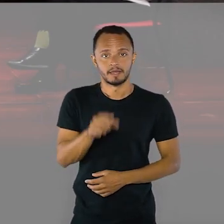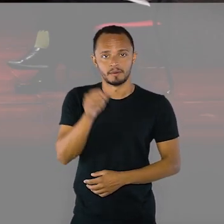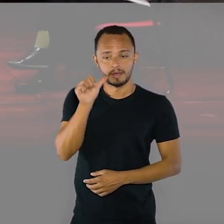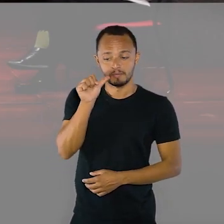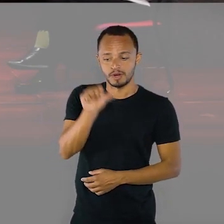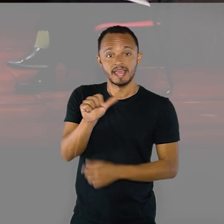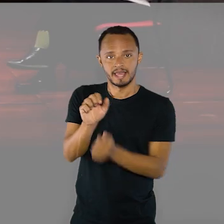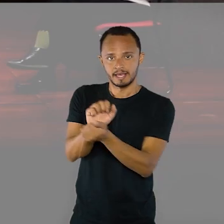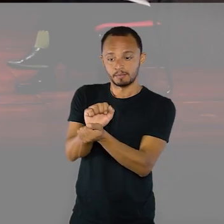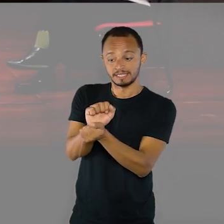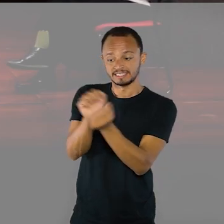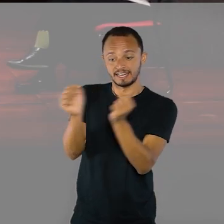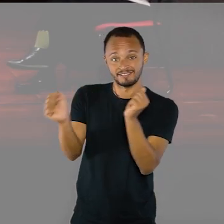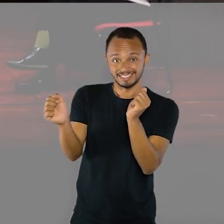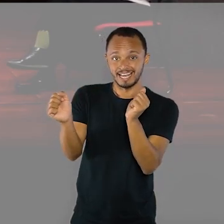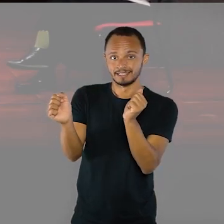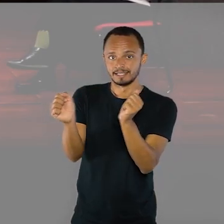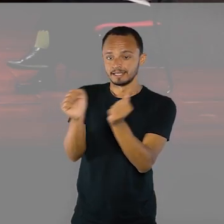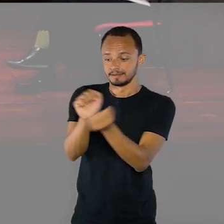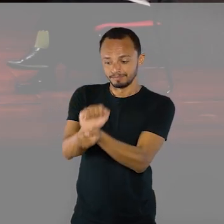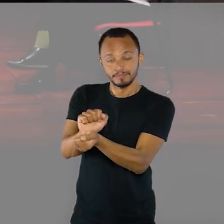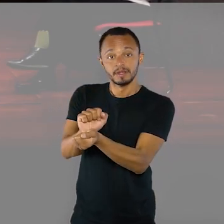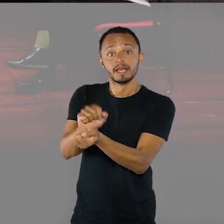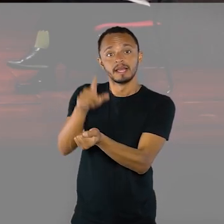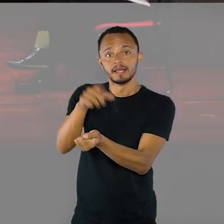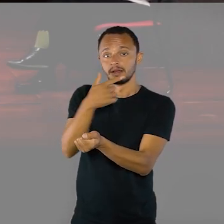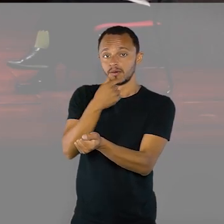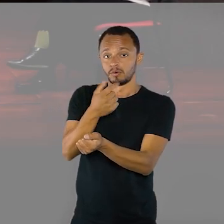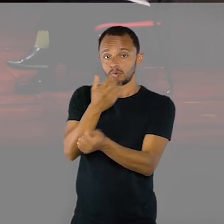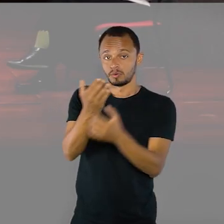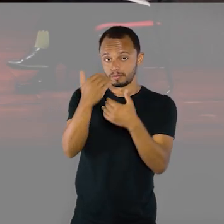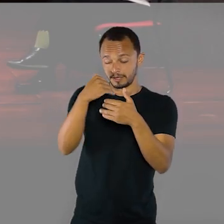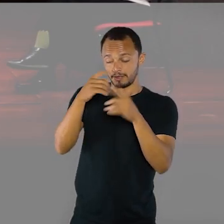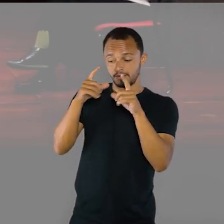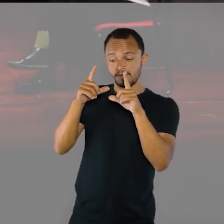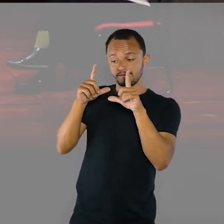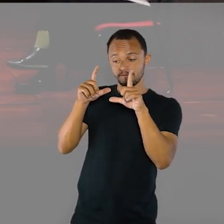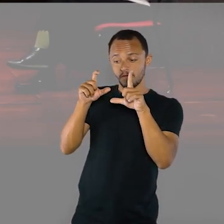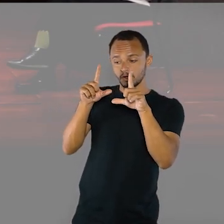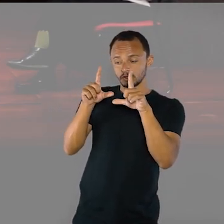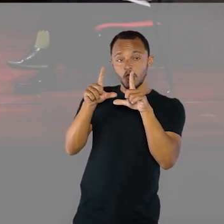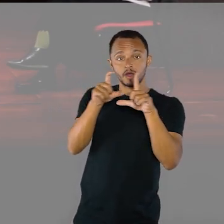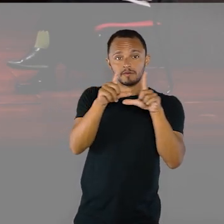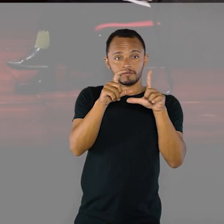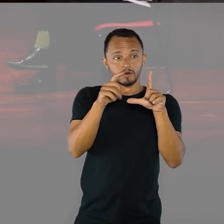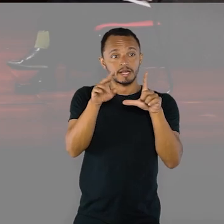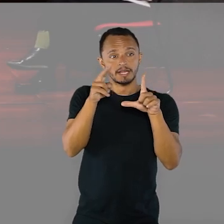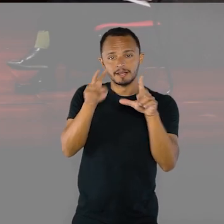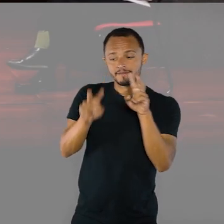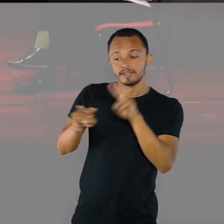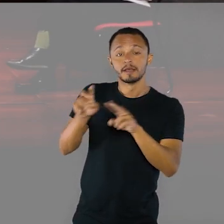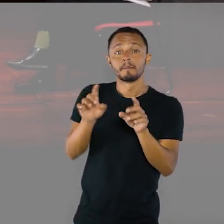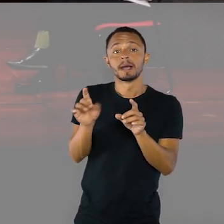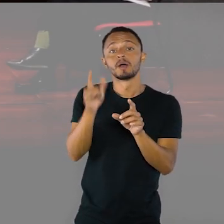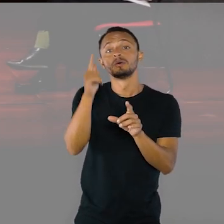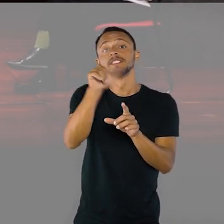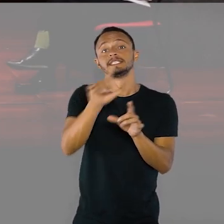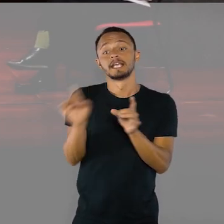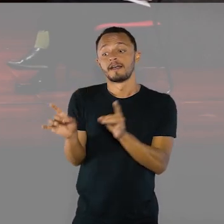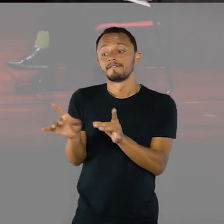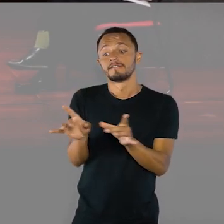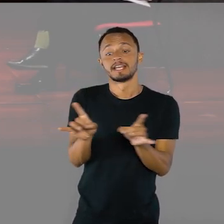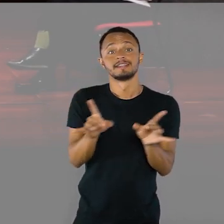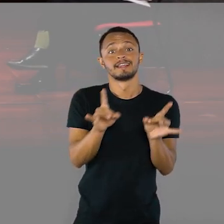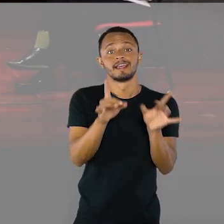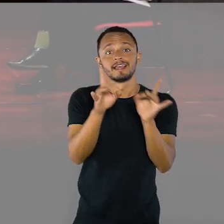uma escravizada, fotografada por esse fotógrafo que fazia imagens como essas para vender como cartão postal